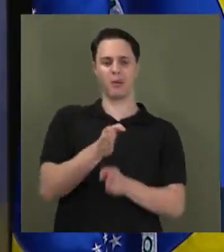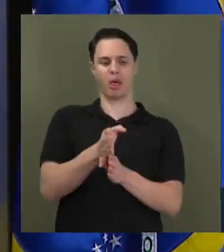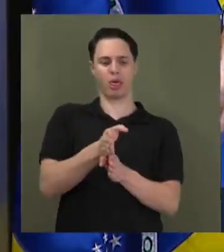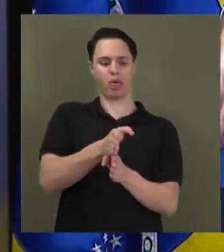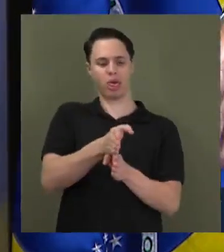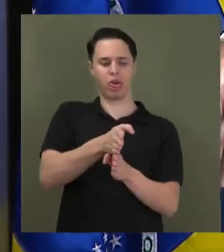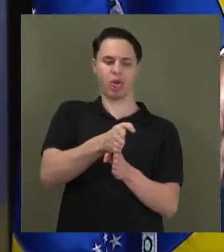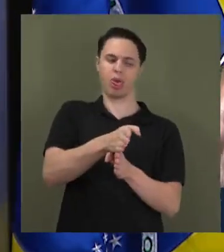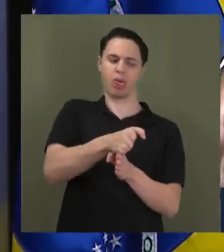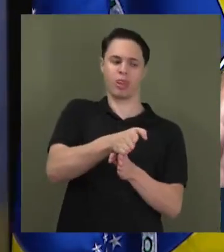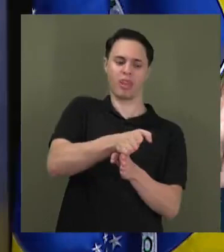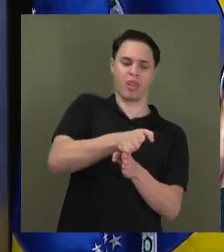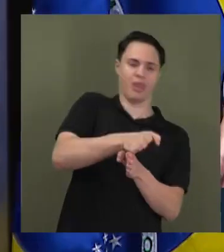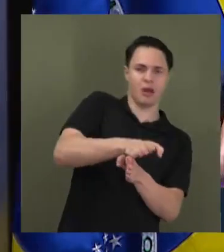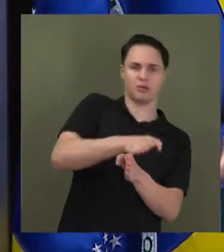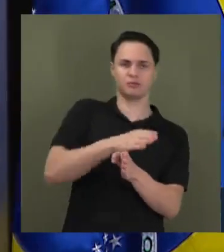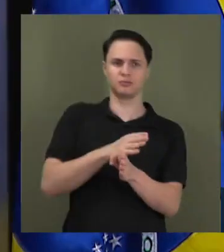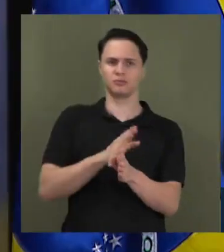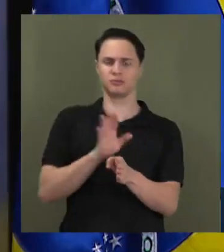postura tomando lado na história.